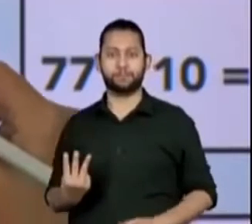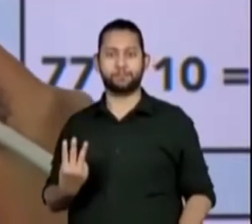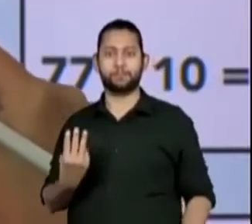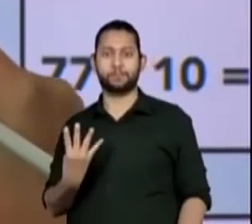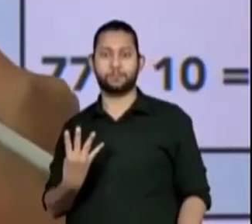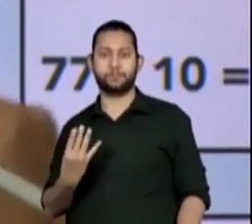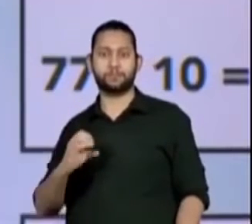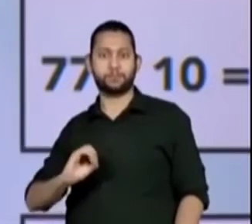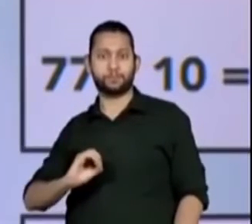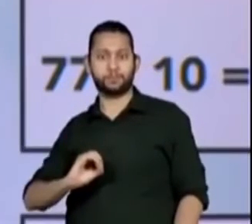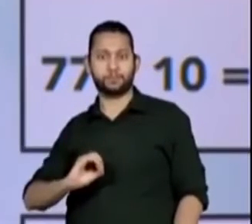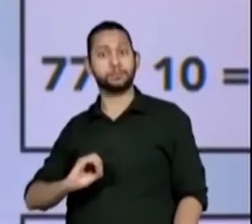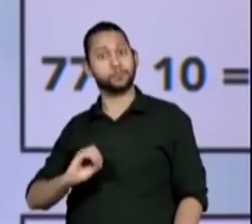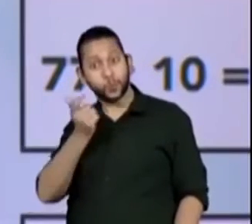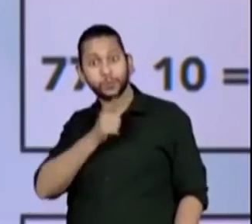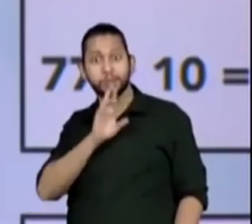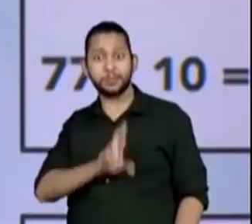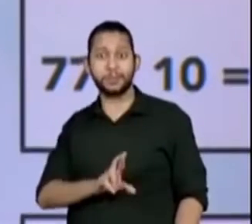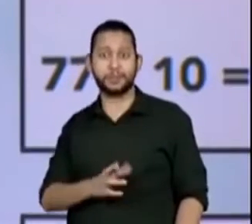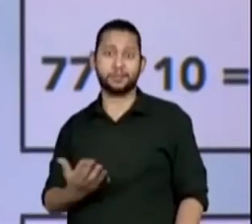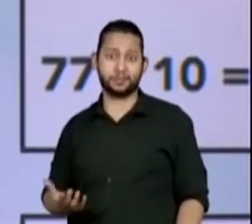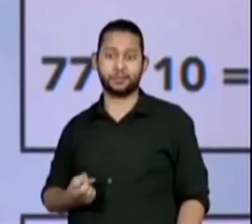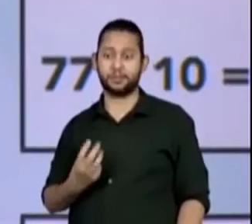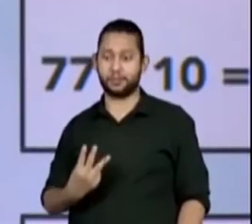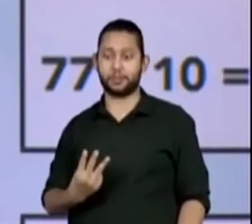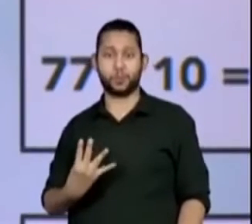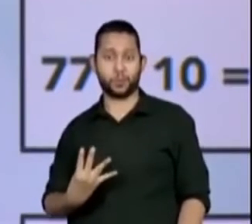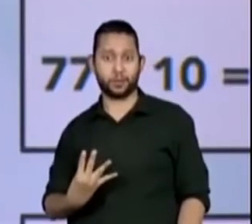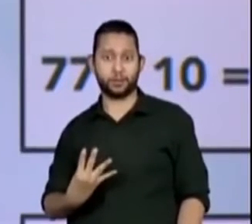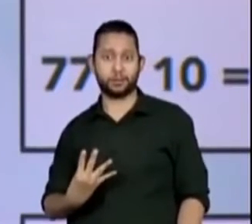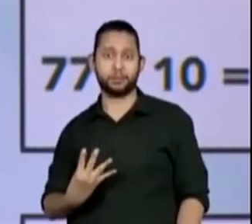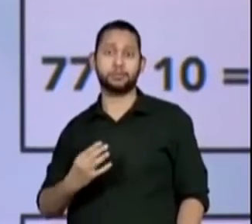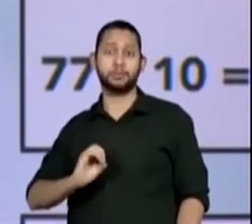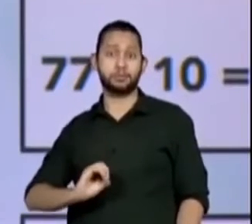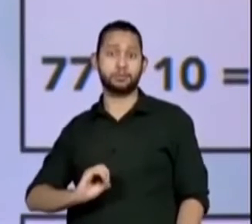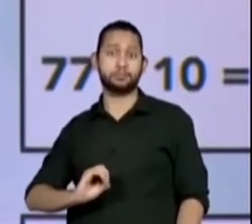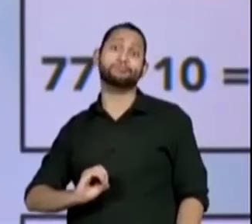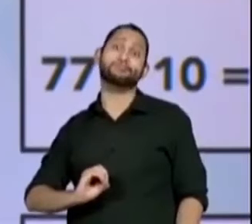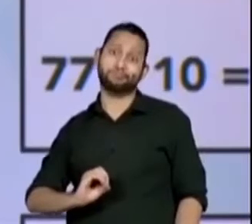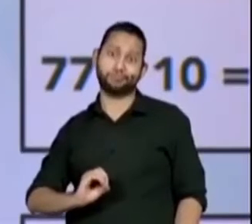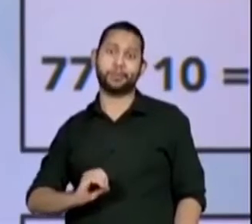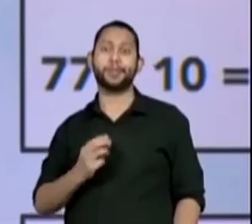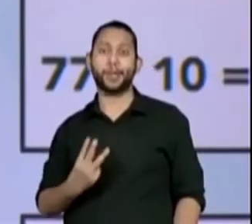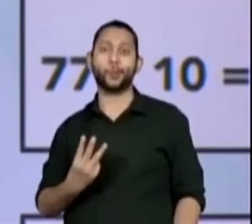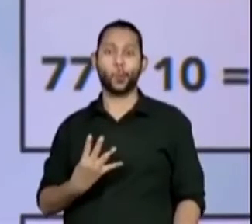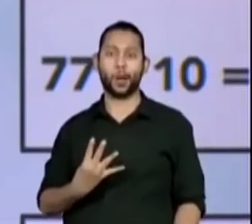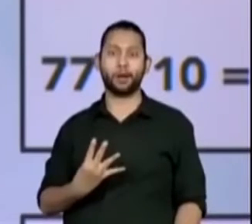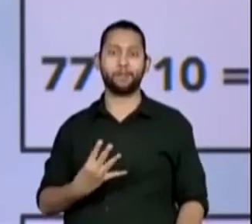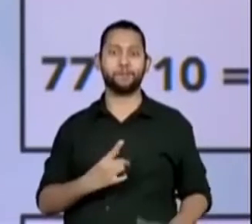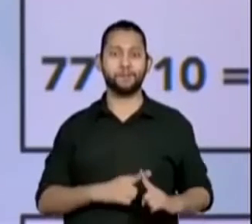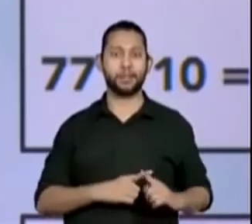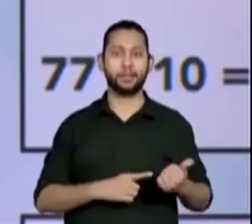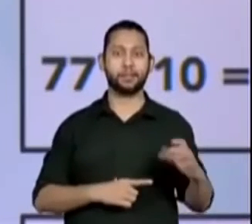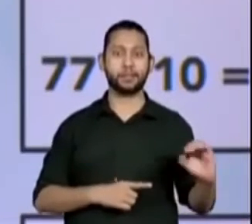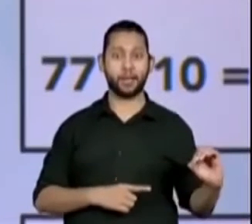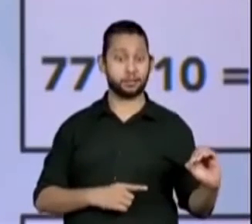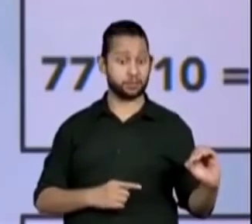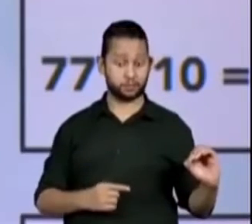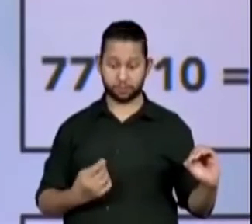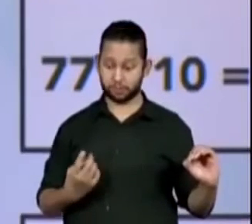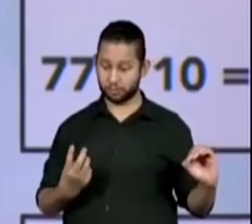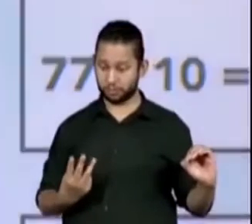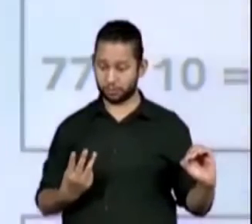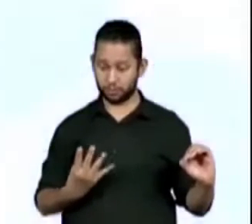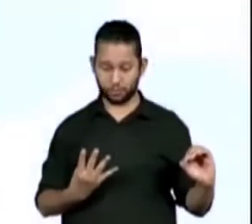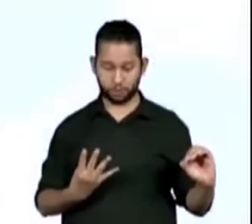E aí você já tem o resultado. Que no caso, 34 vezes 10 é igual a... 340. E aí, o que vocês acharam? Assim é